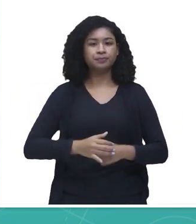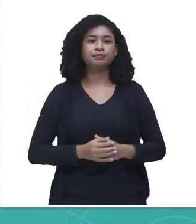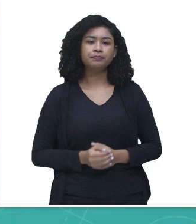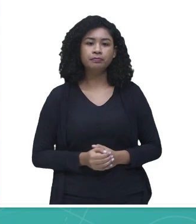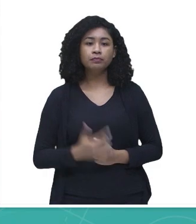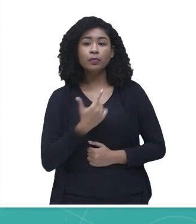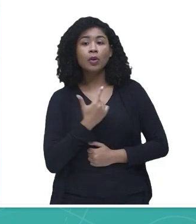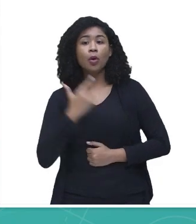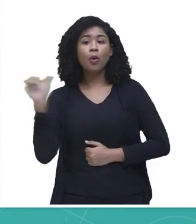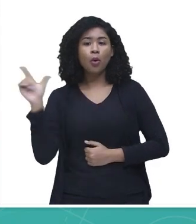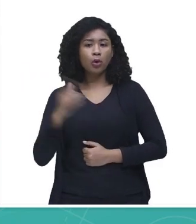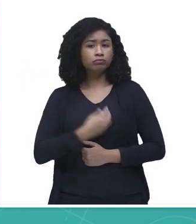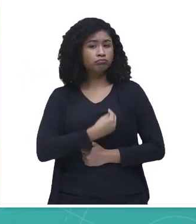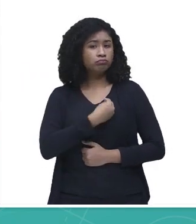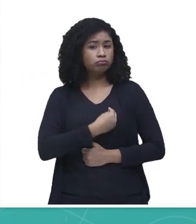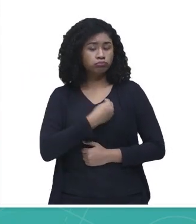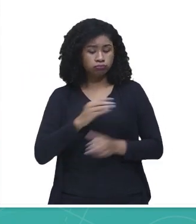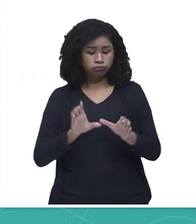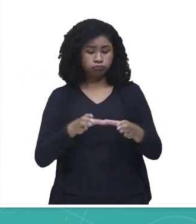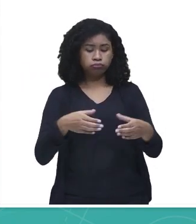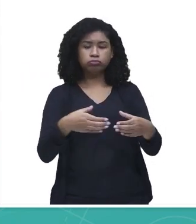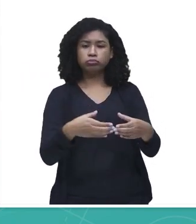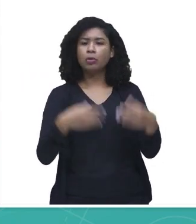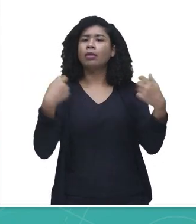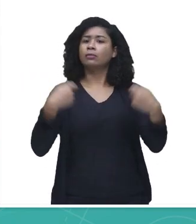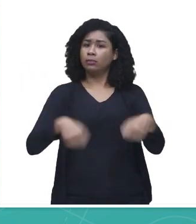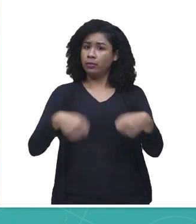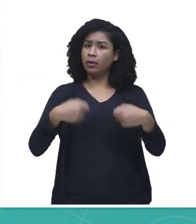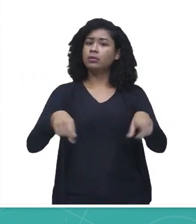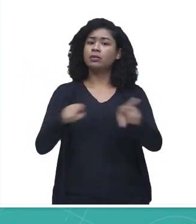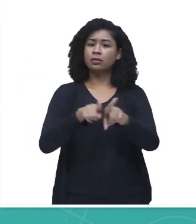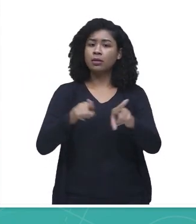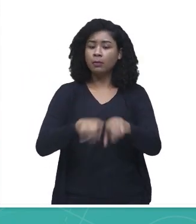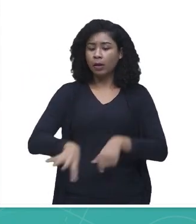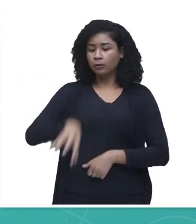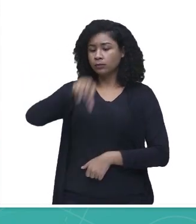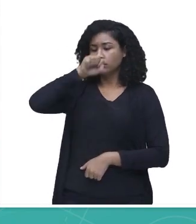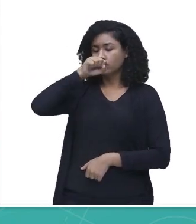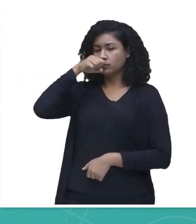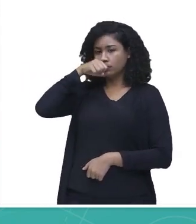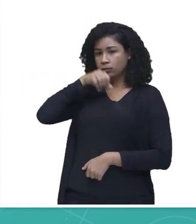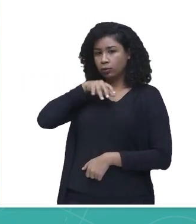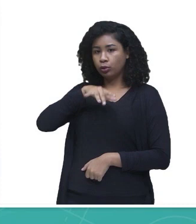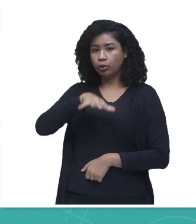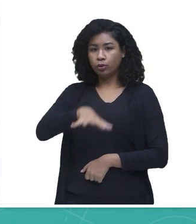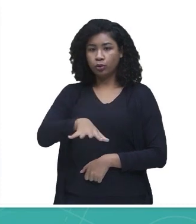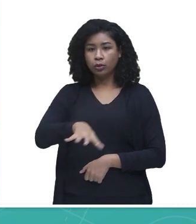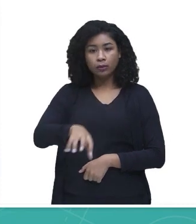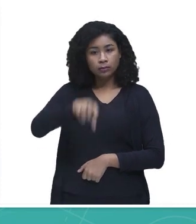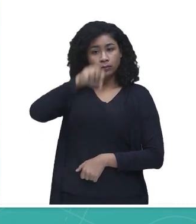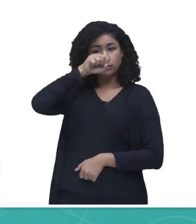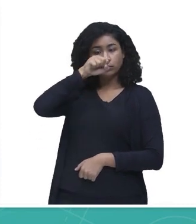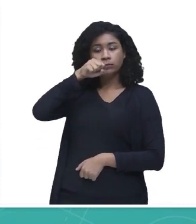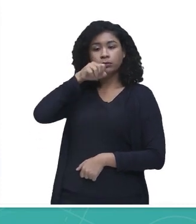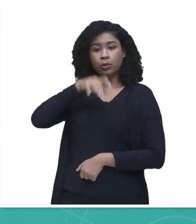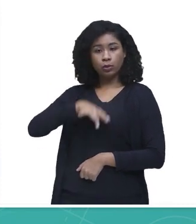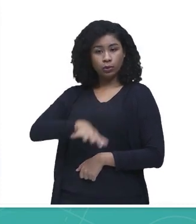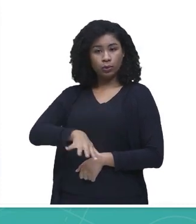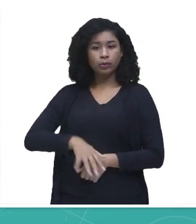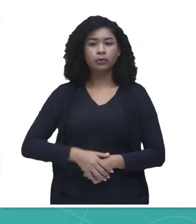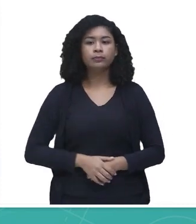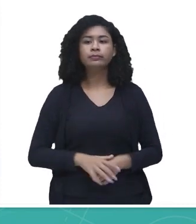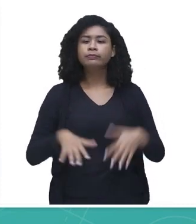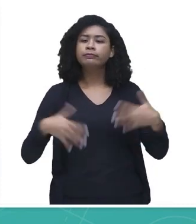lá. Os outros seres vivos também precisam realizar as trocas gasosas, tá bom? Então, a respiração, basicamente,